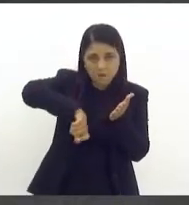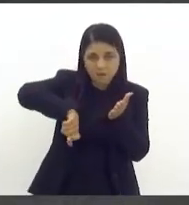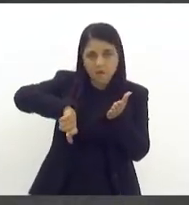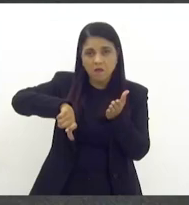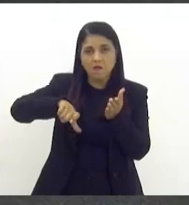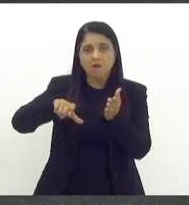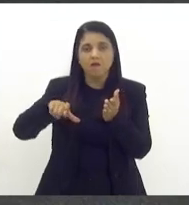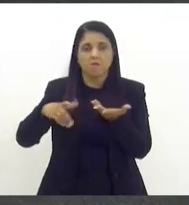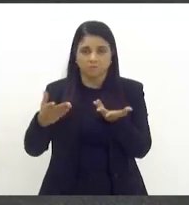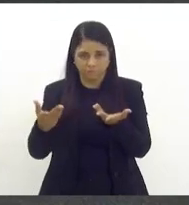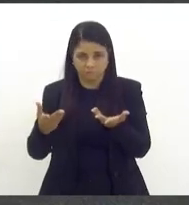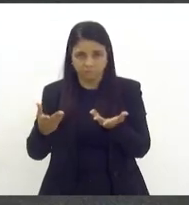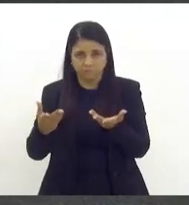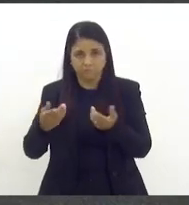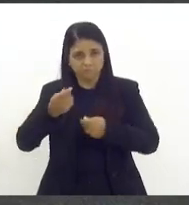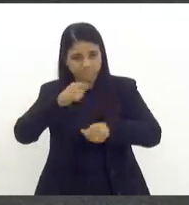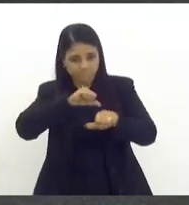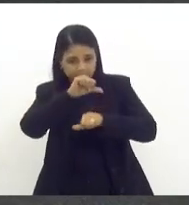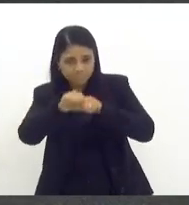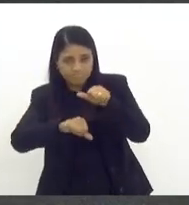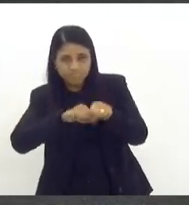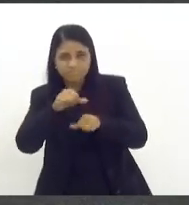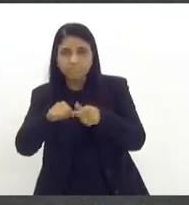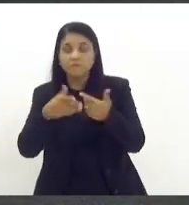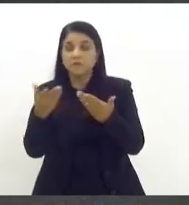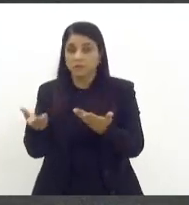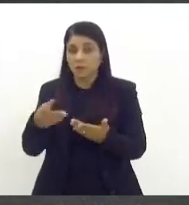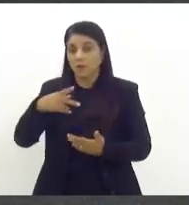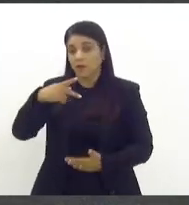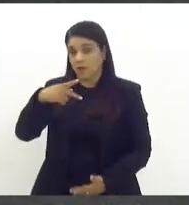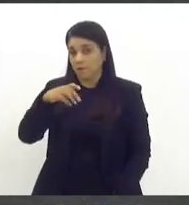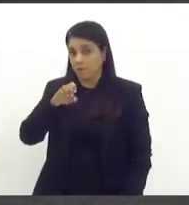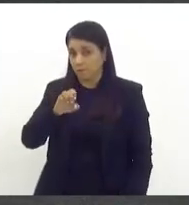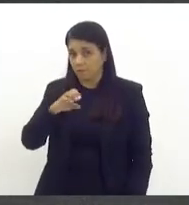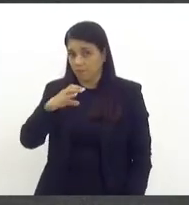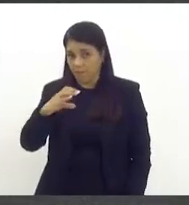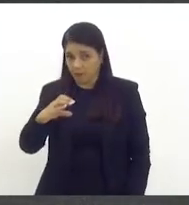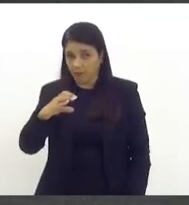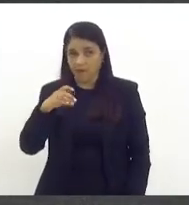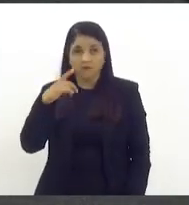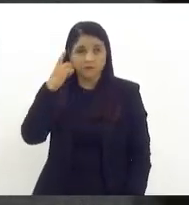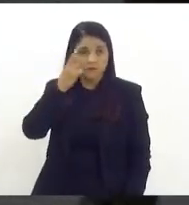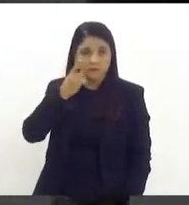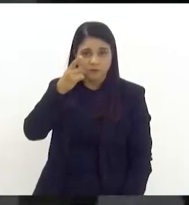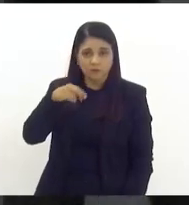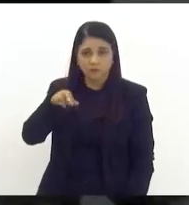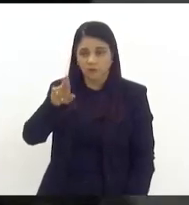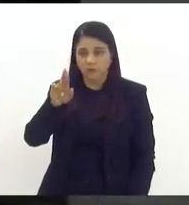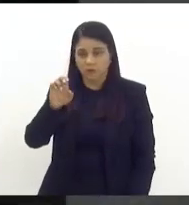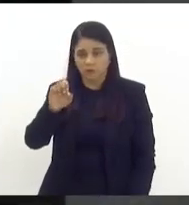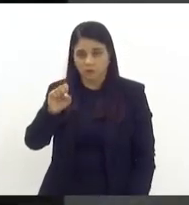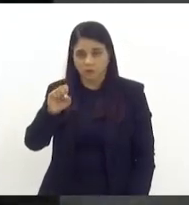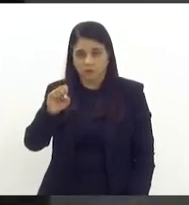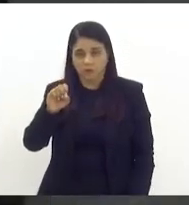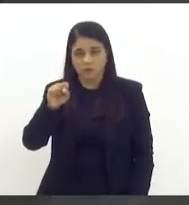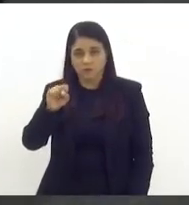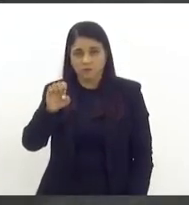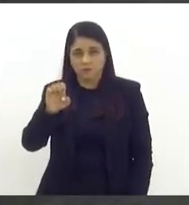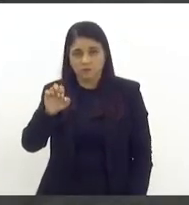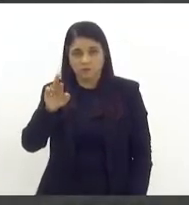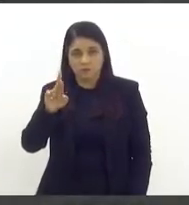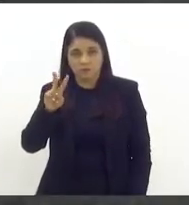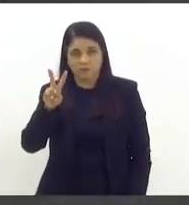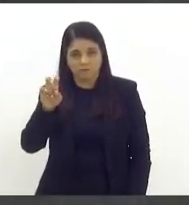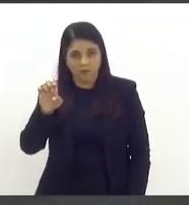na versão Deputado Rosemberg Reis aprovada pela câmara federal hoje